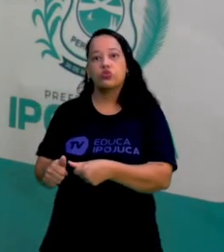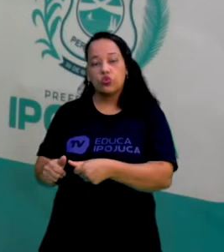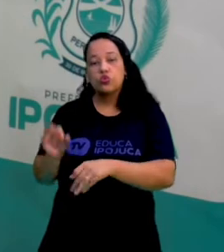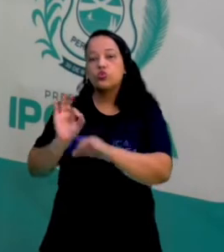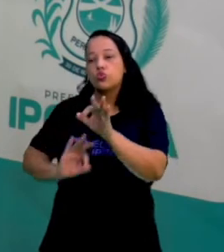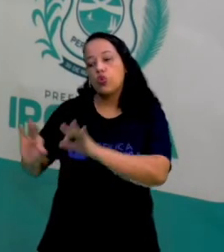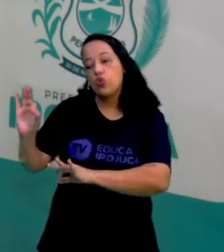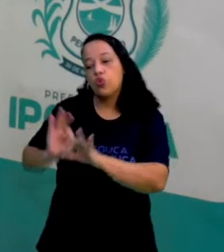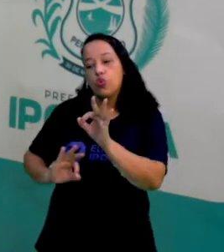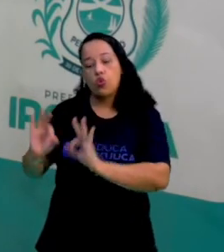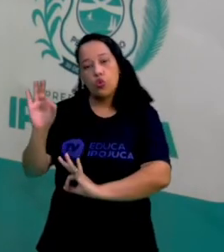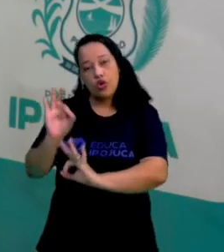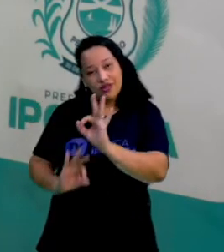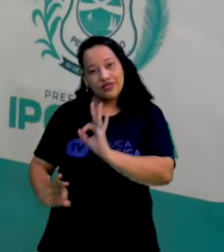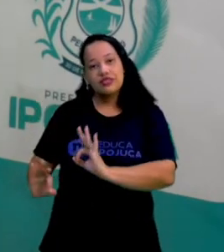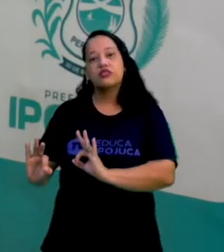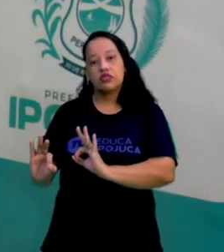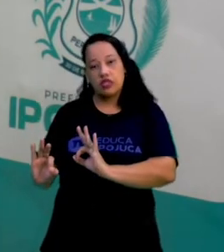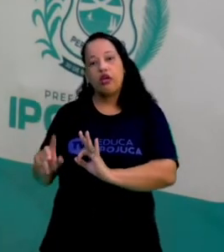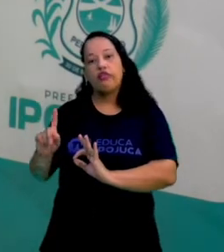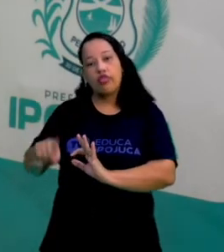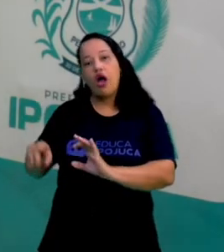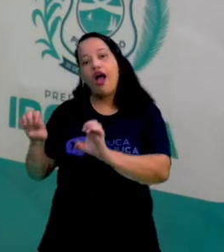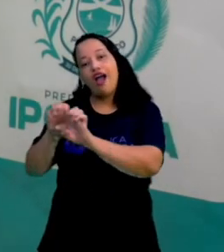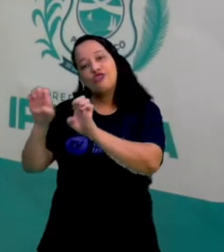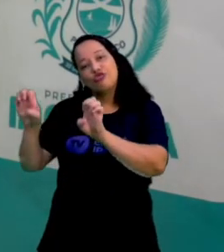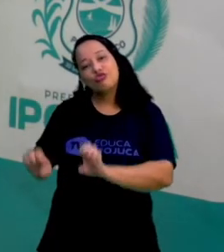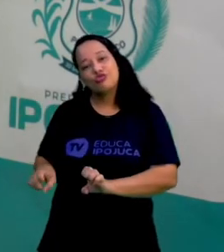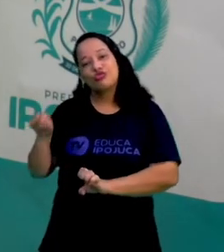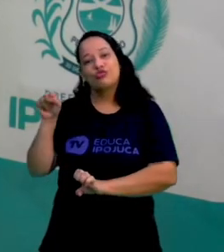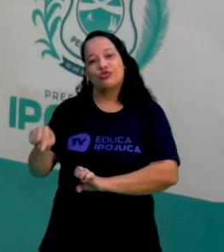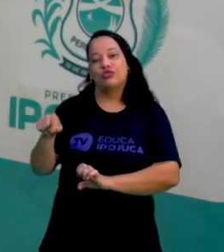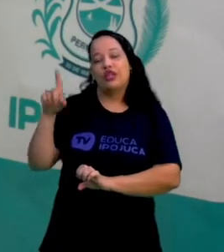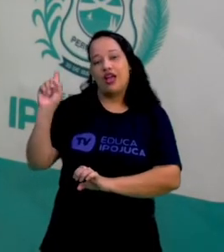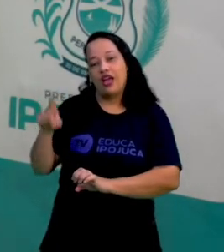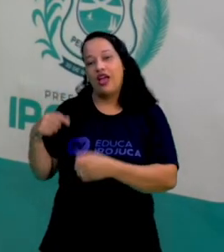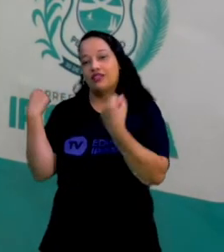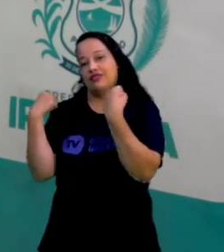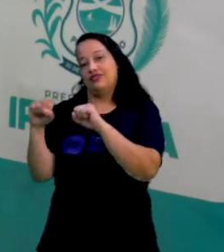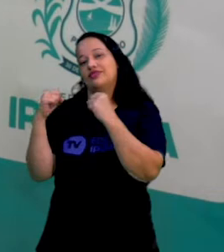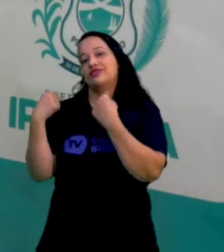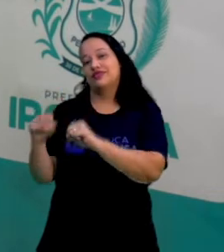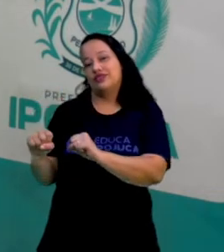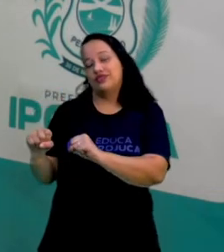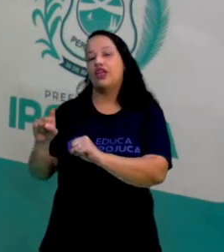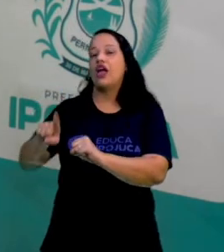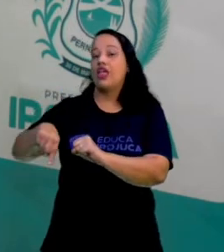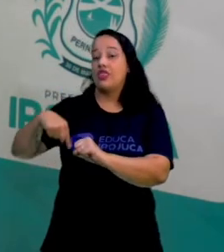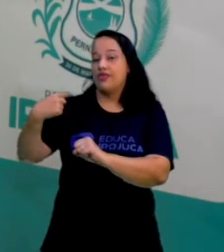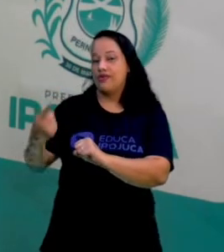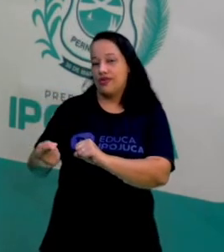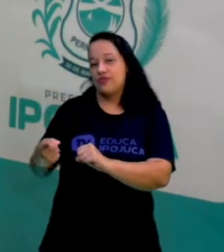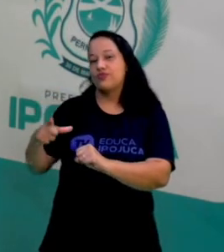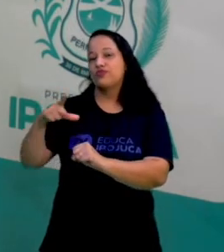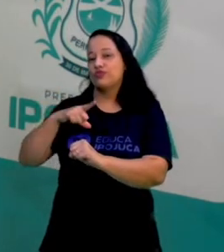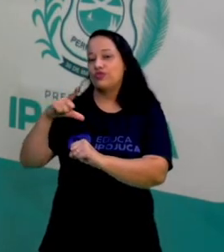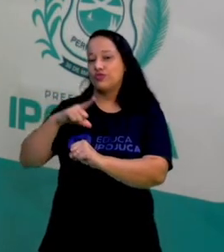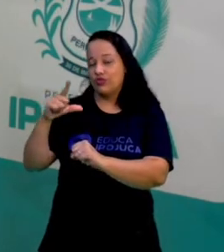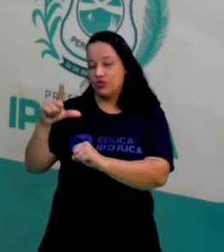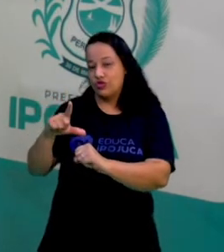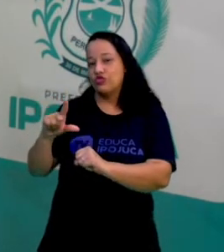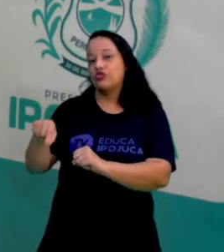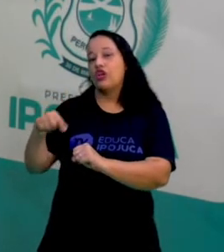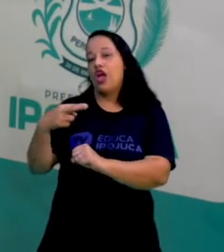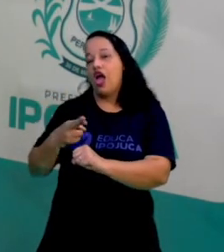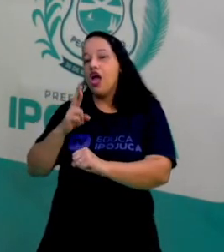esses elementos, eles vão ser ali estruturados para que aquele exercício, ele dê um resultado melhor dentro